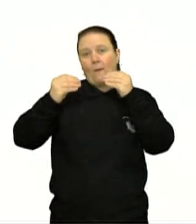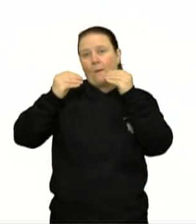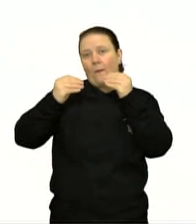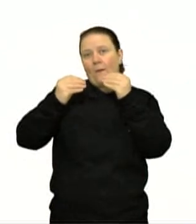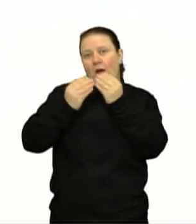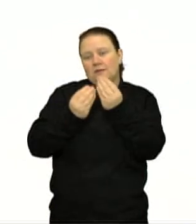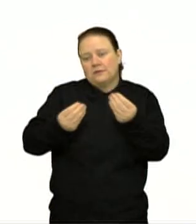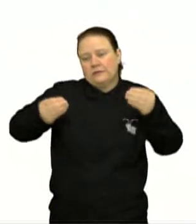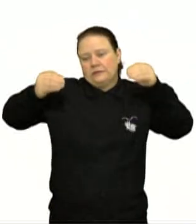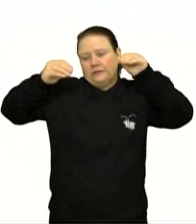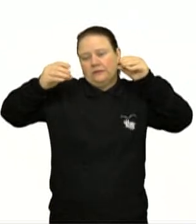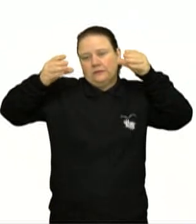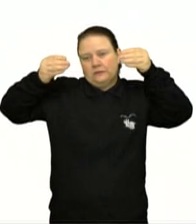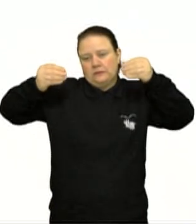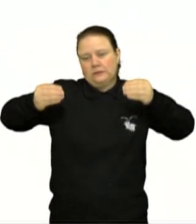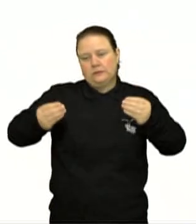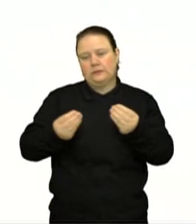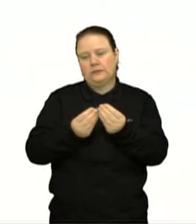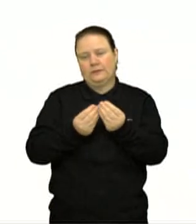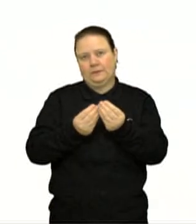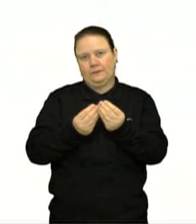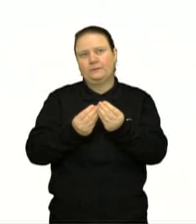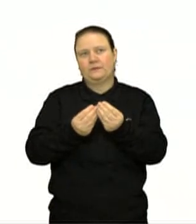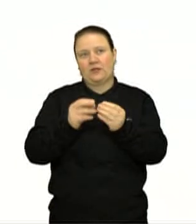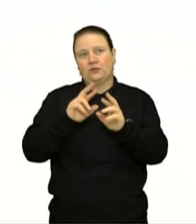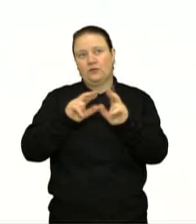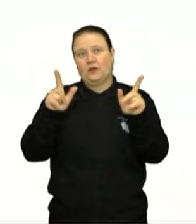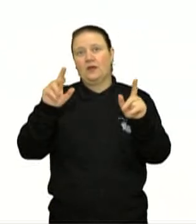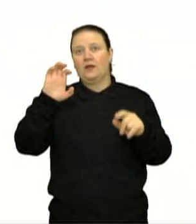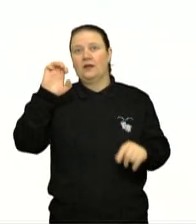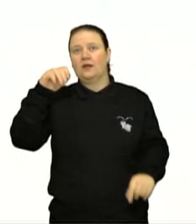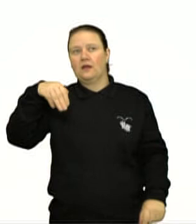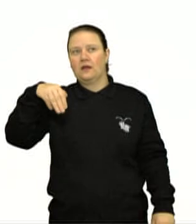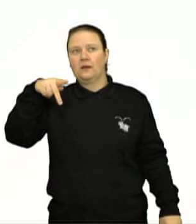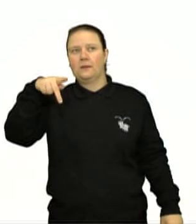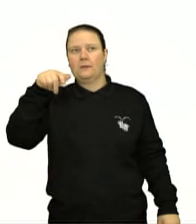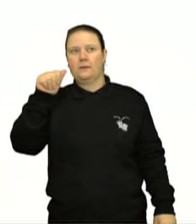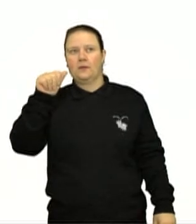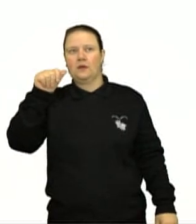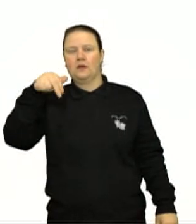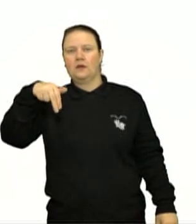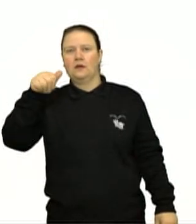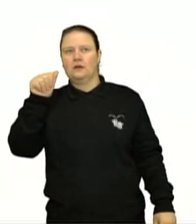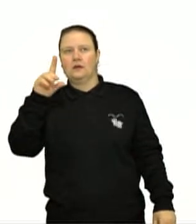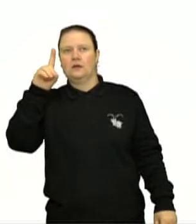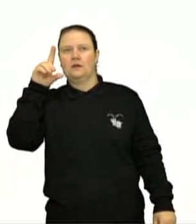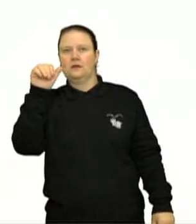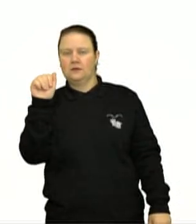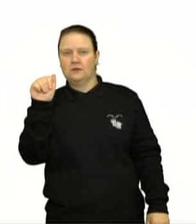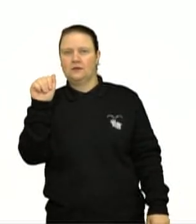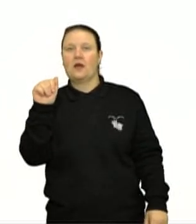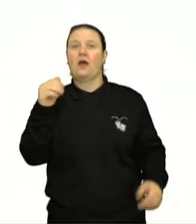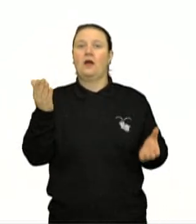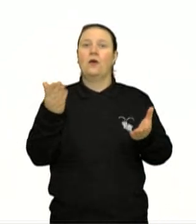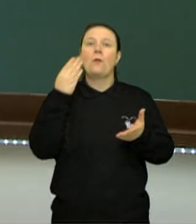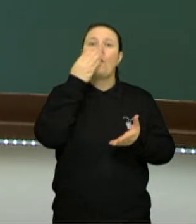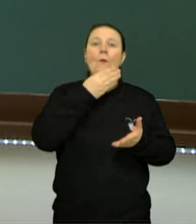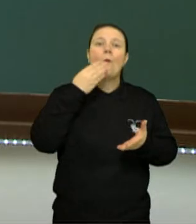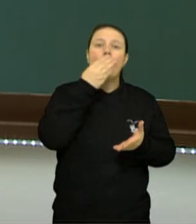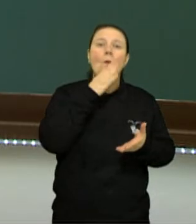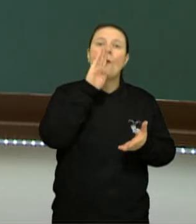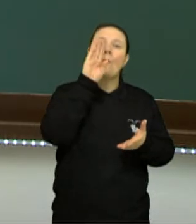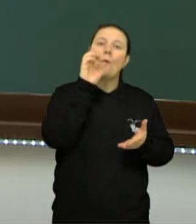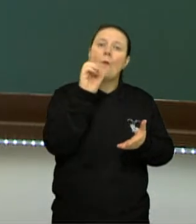nós servimos em el cumpleaños. Pastel é bolo. E empanada é